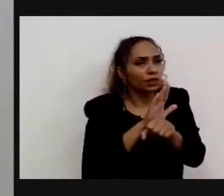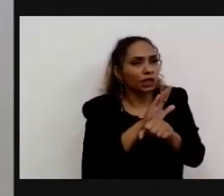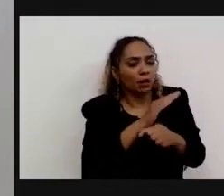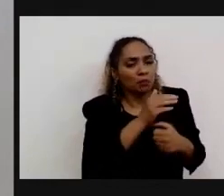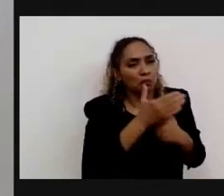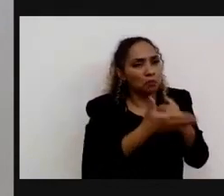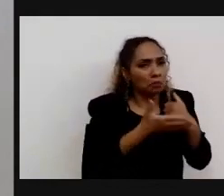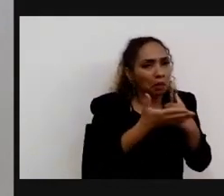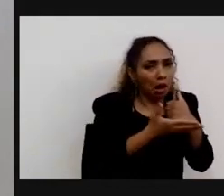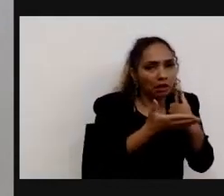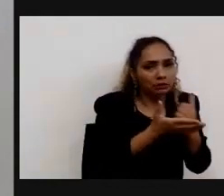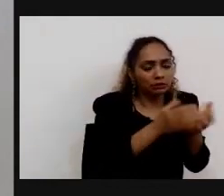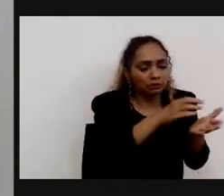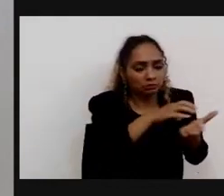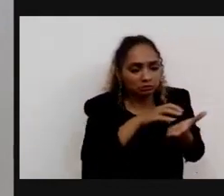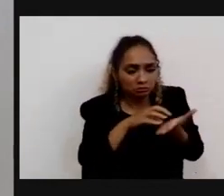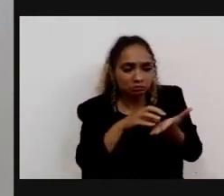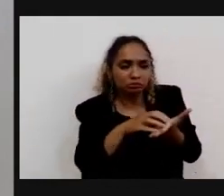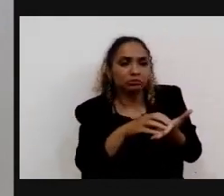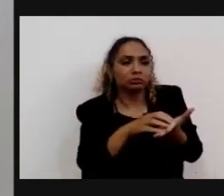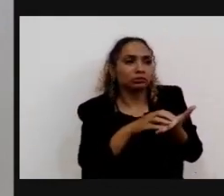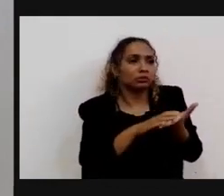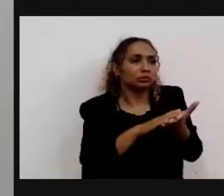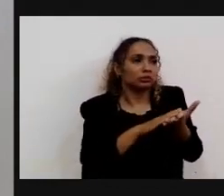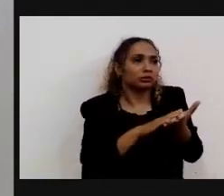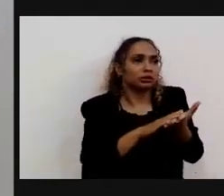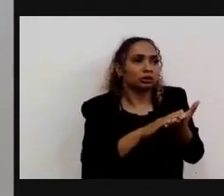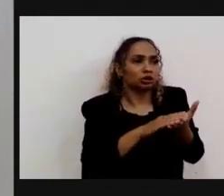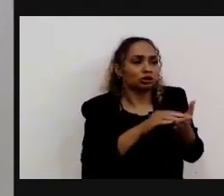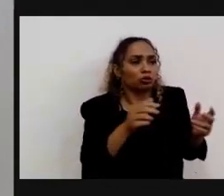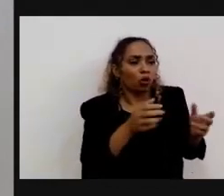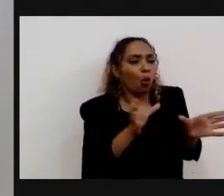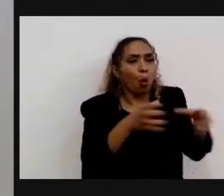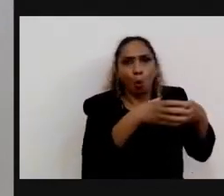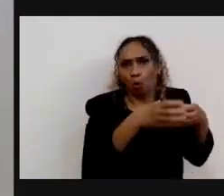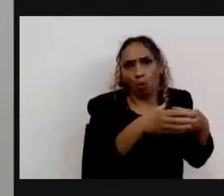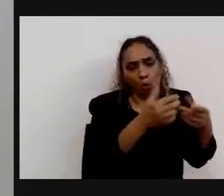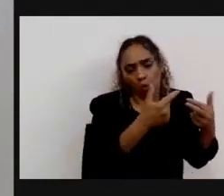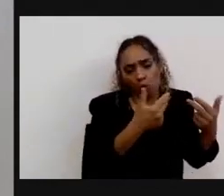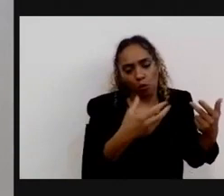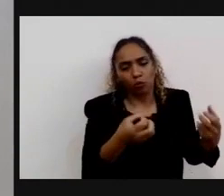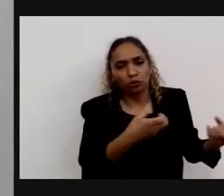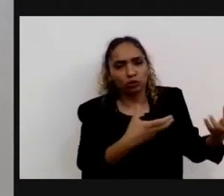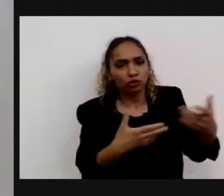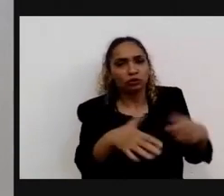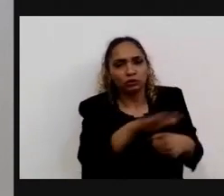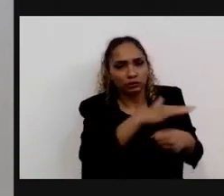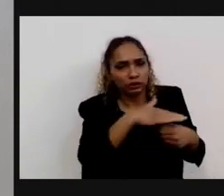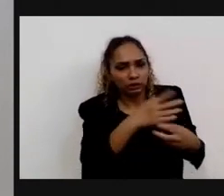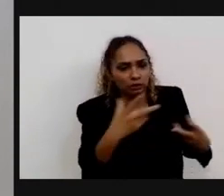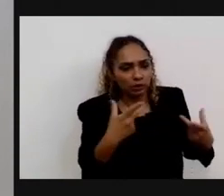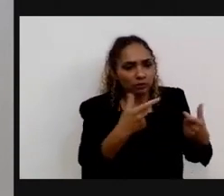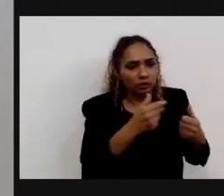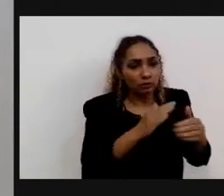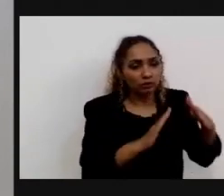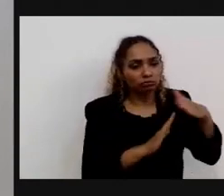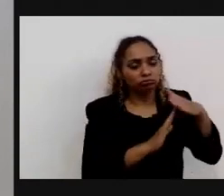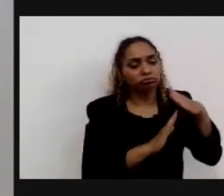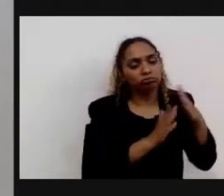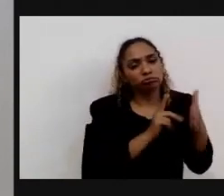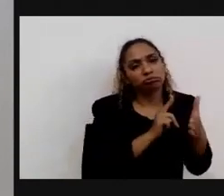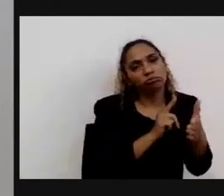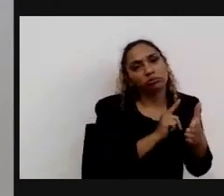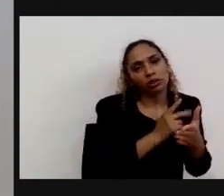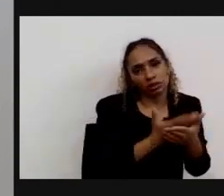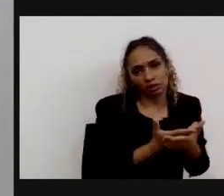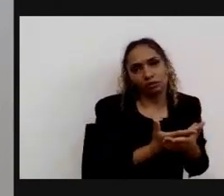de ilhas né de inovação ambientes maravilhosos mas tem um limite com